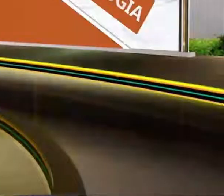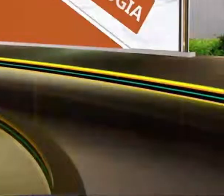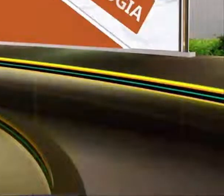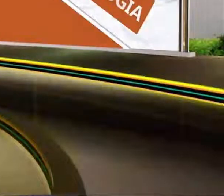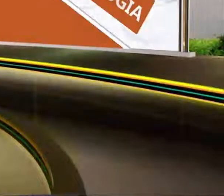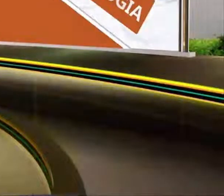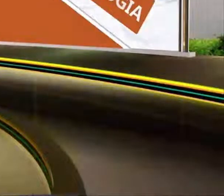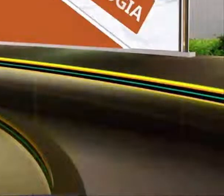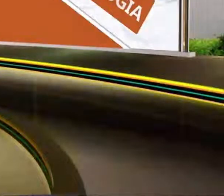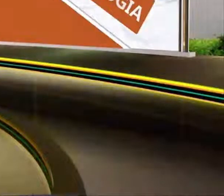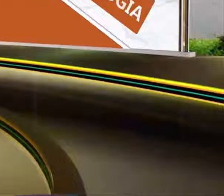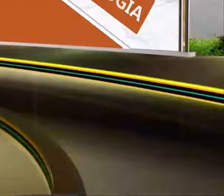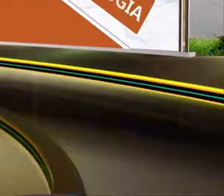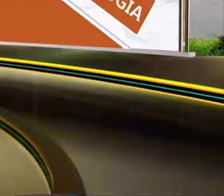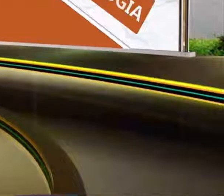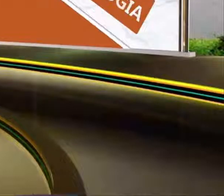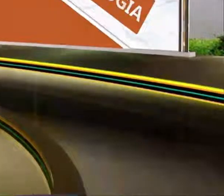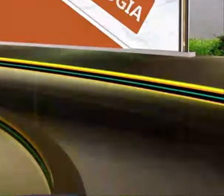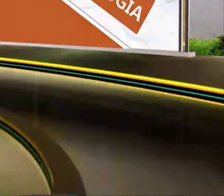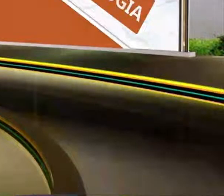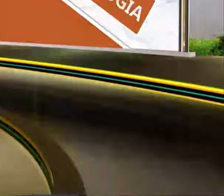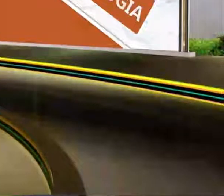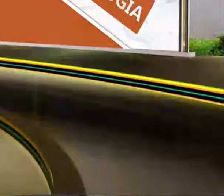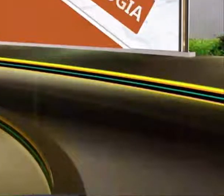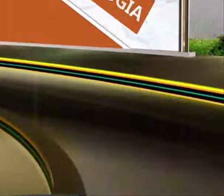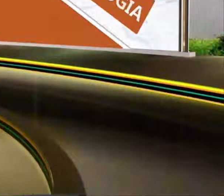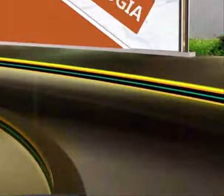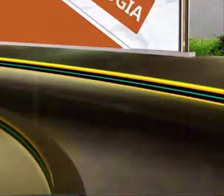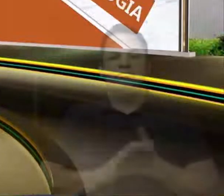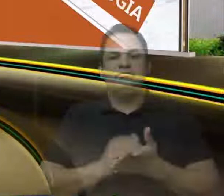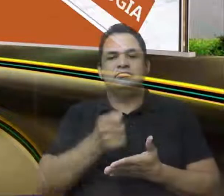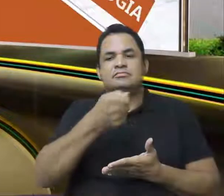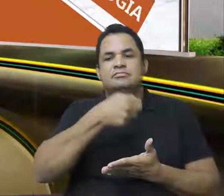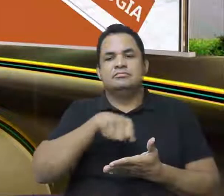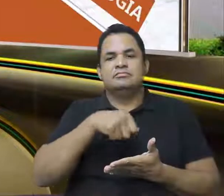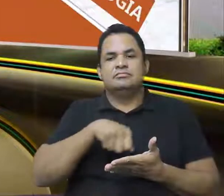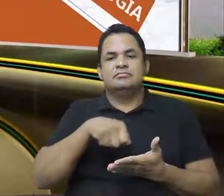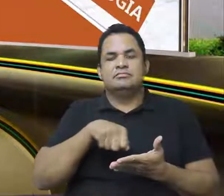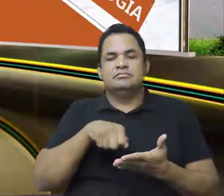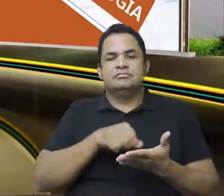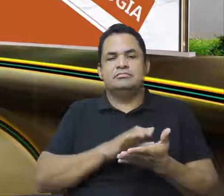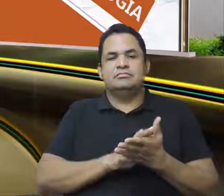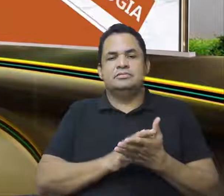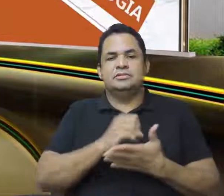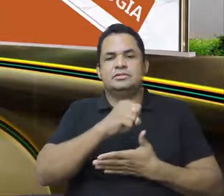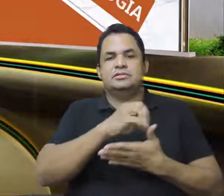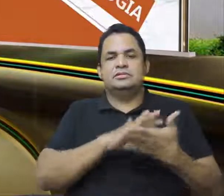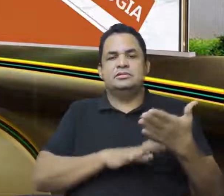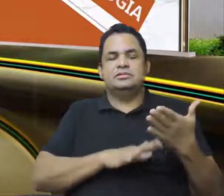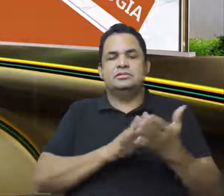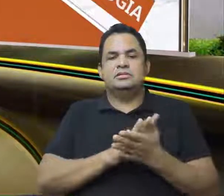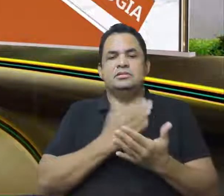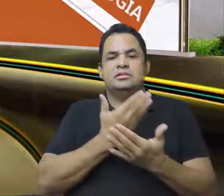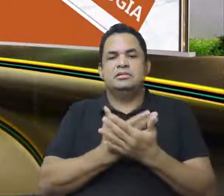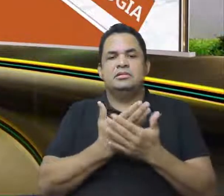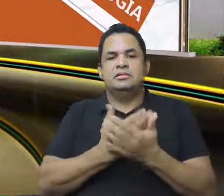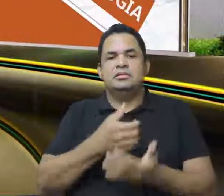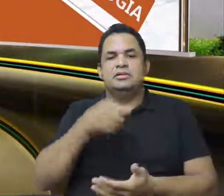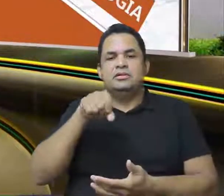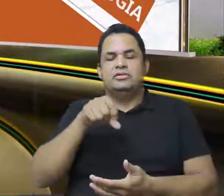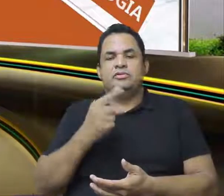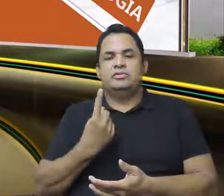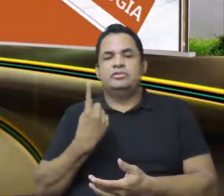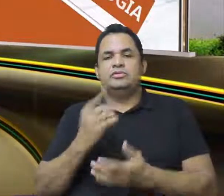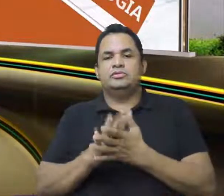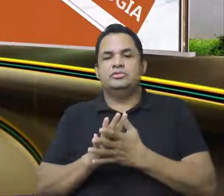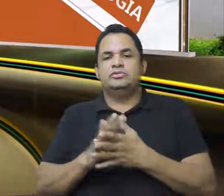Muito bem, galerinha. Voltamos agora para a nossa correção da atividade da aula 9.1 sobre